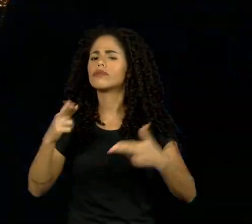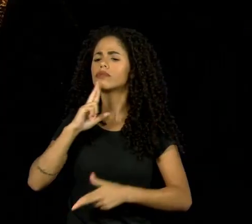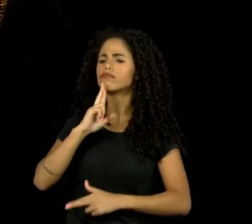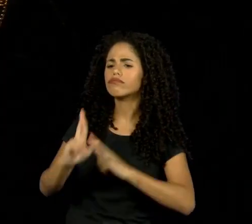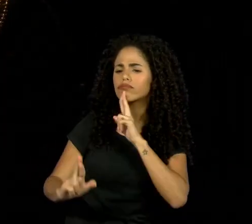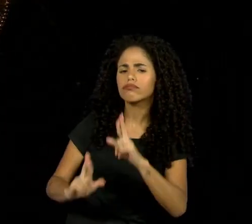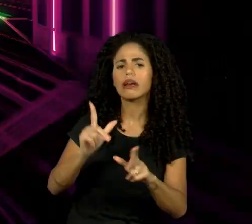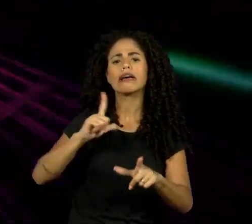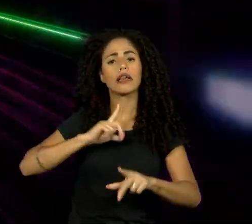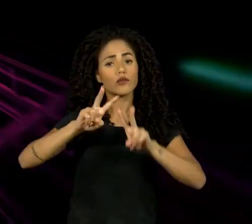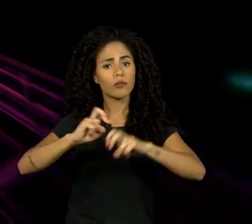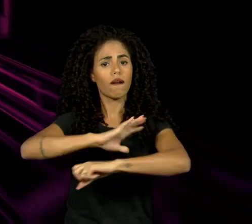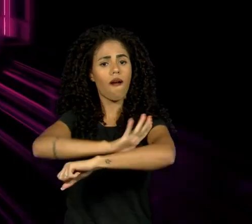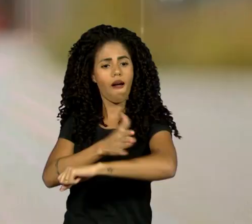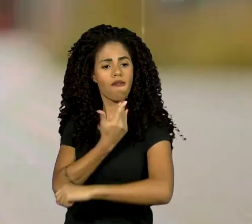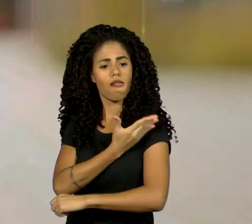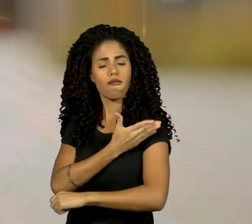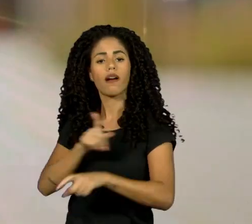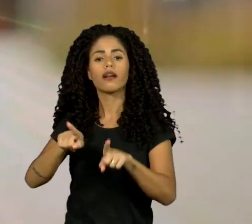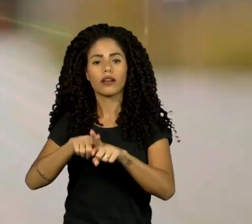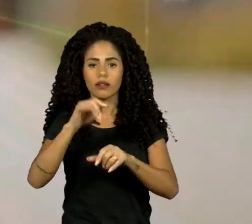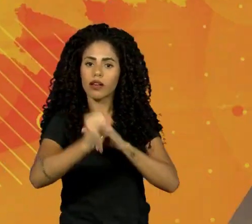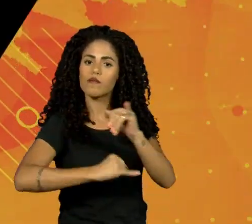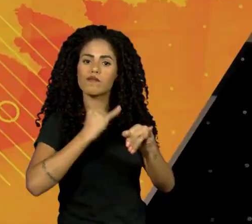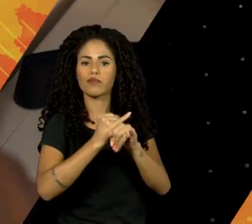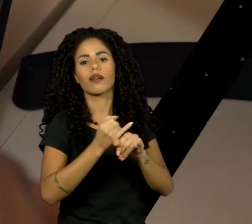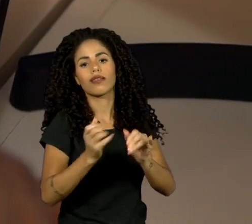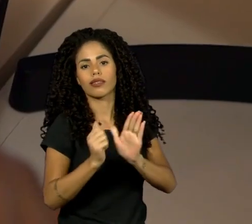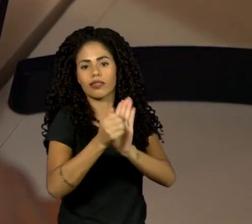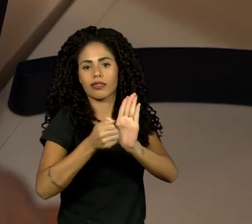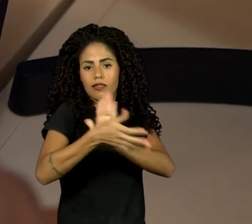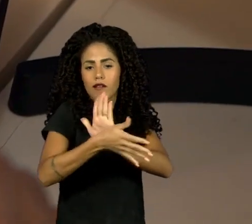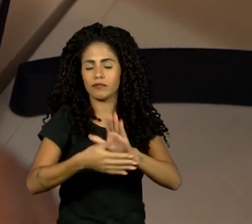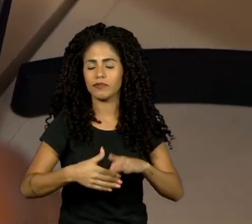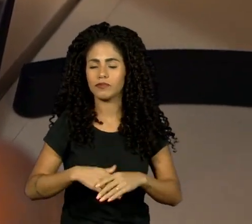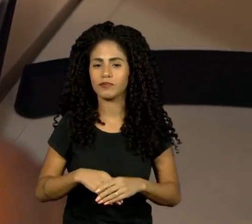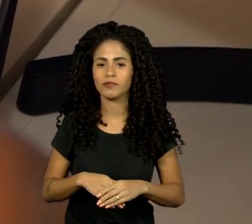resultados discriminatórios em tecnologias algorítmicas.